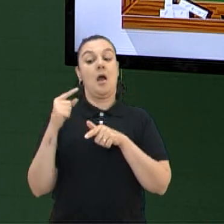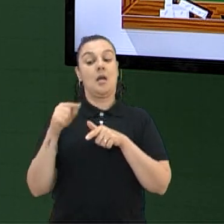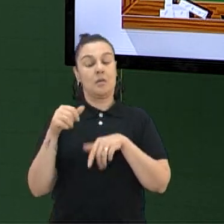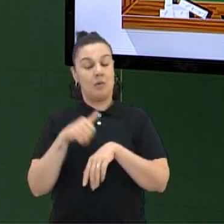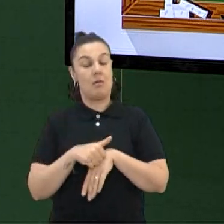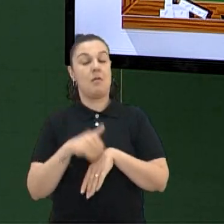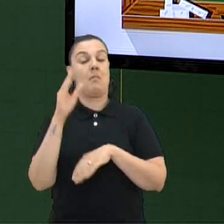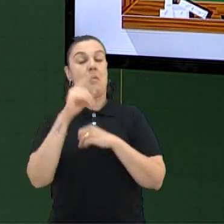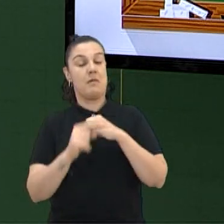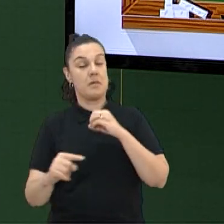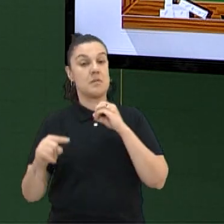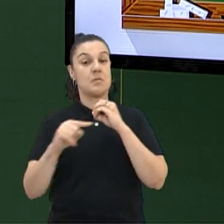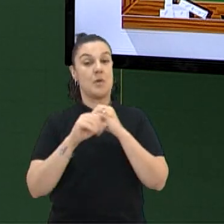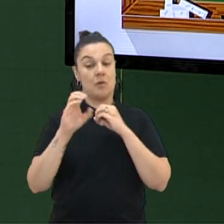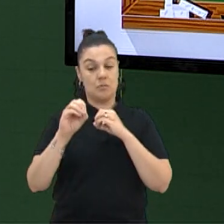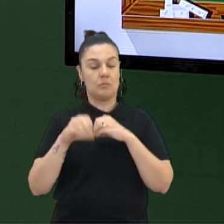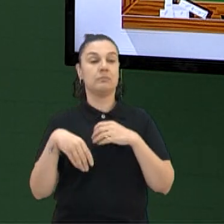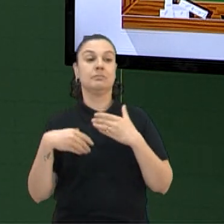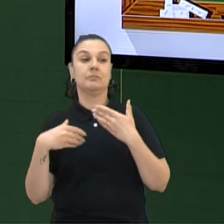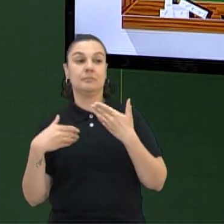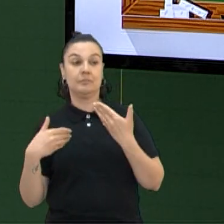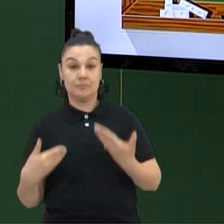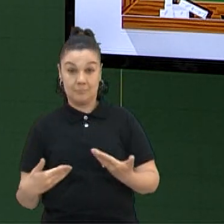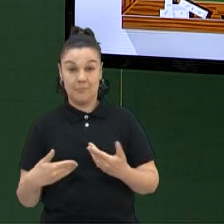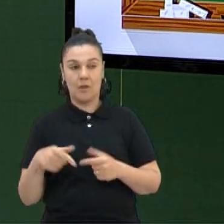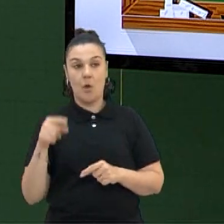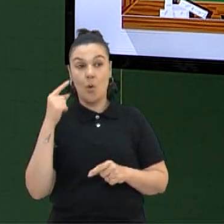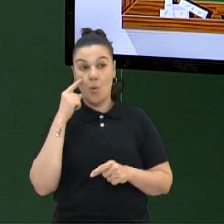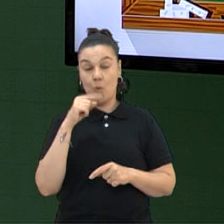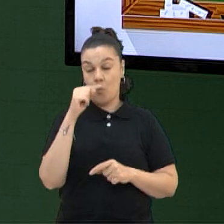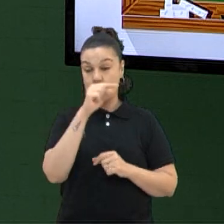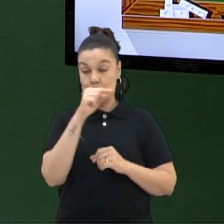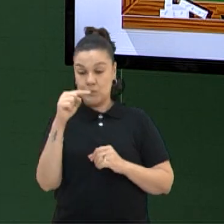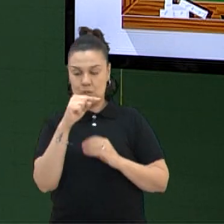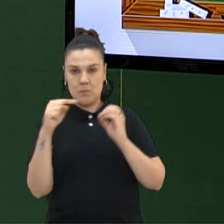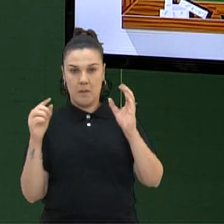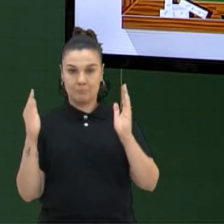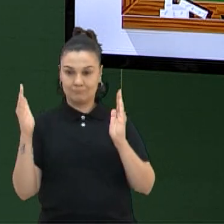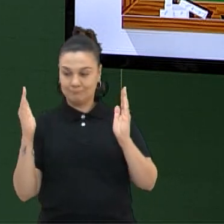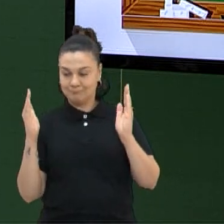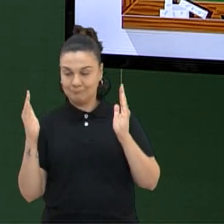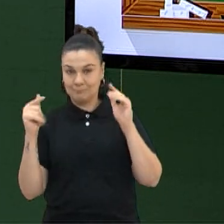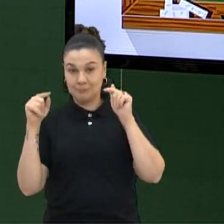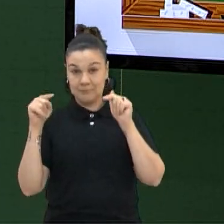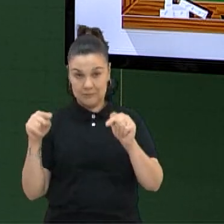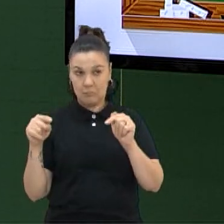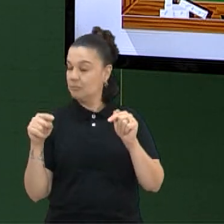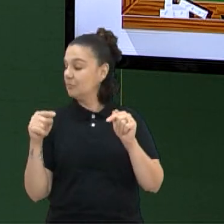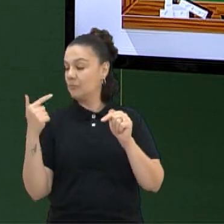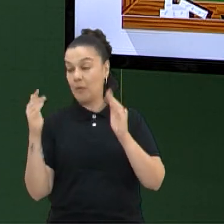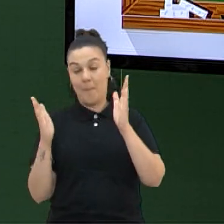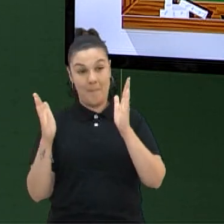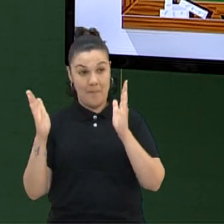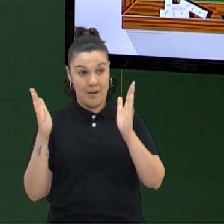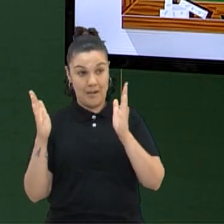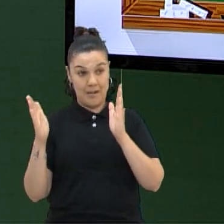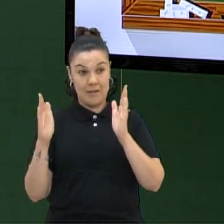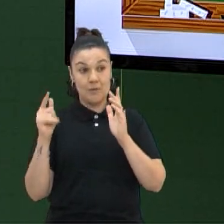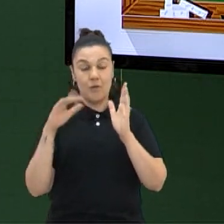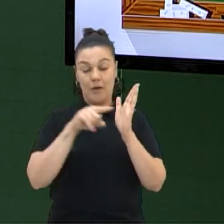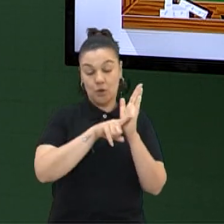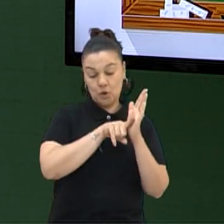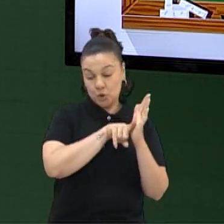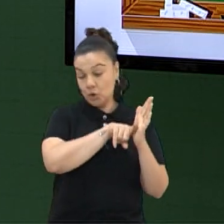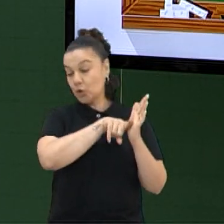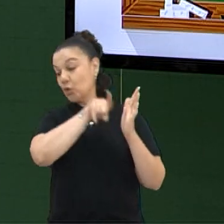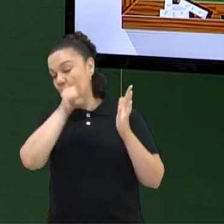mais eletronegativo, né? Então os elétrons que estariam dividido meio a meio, isso não acontece. Esses elétrons,